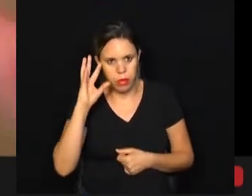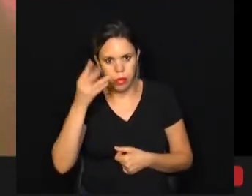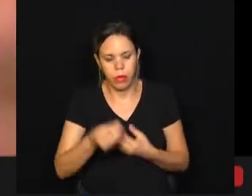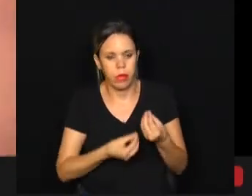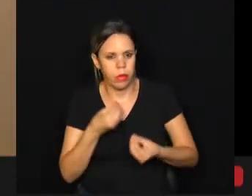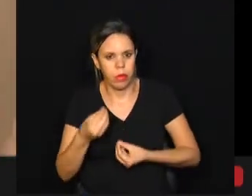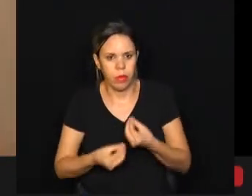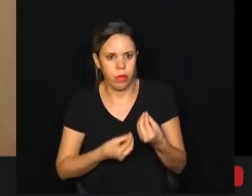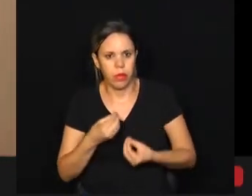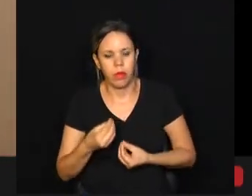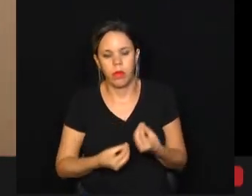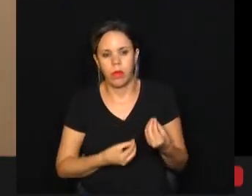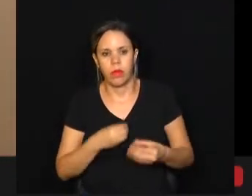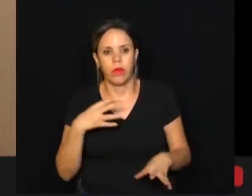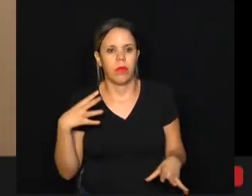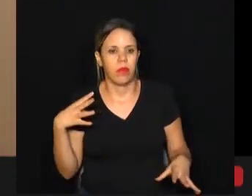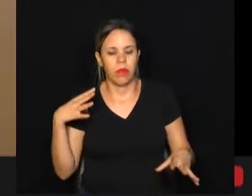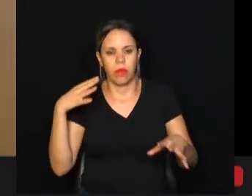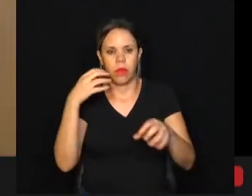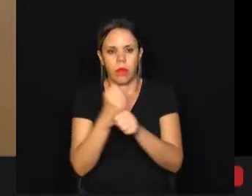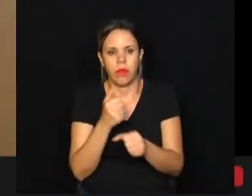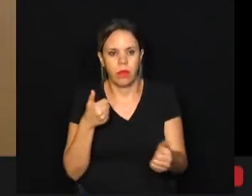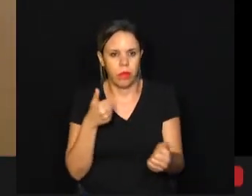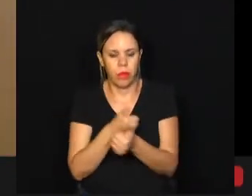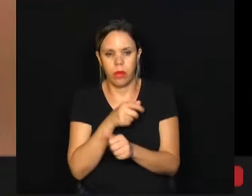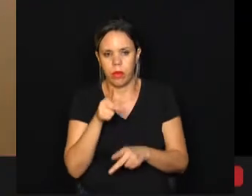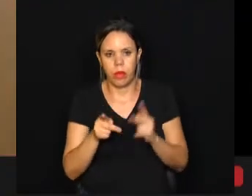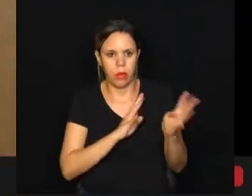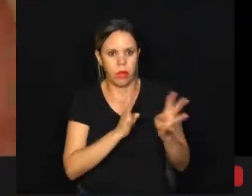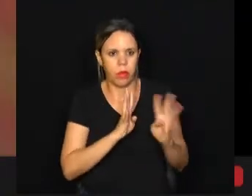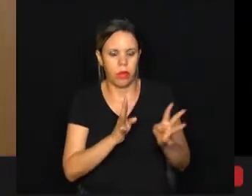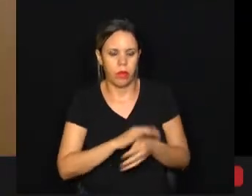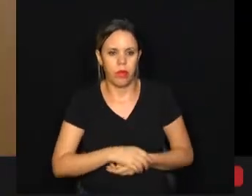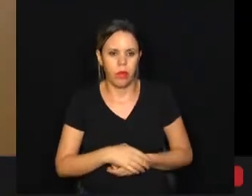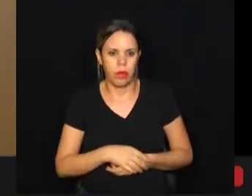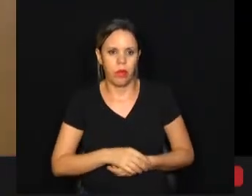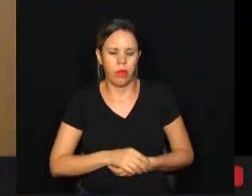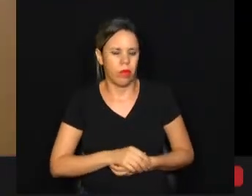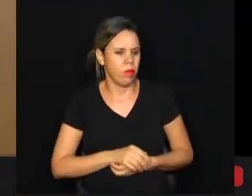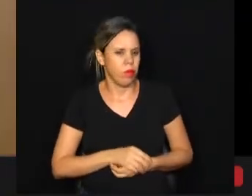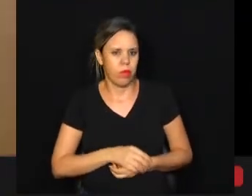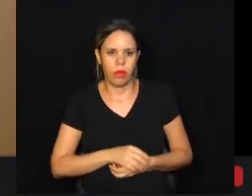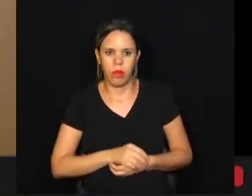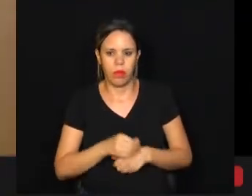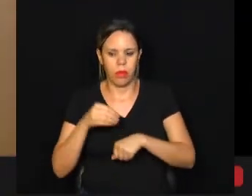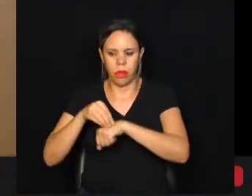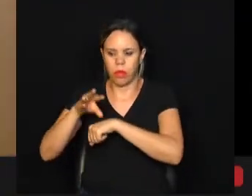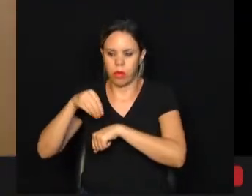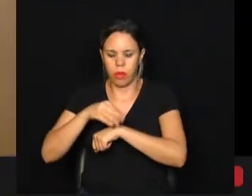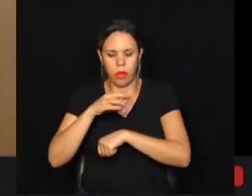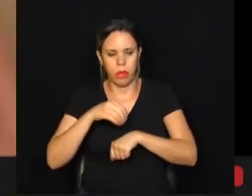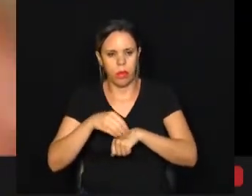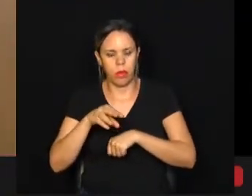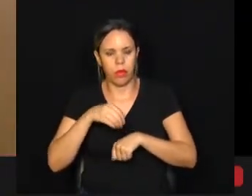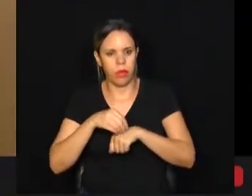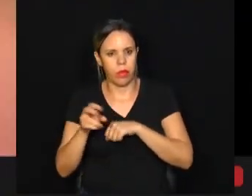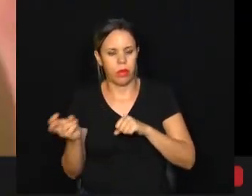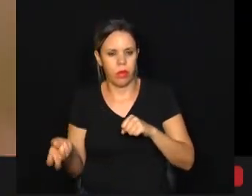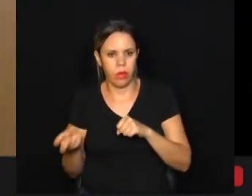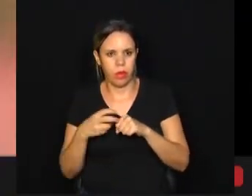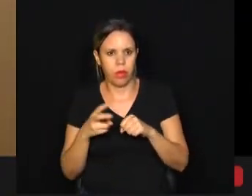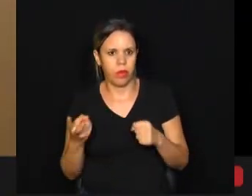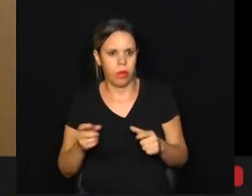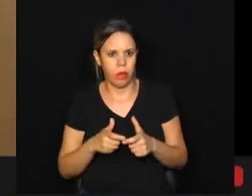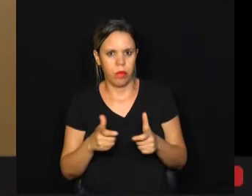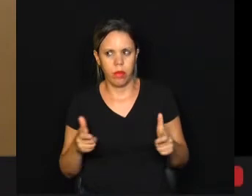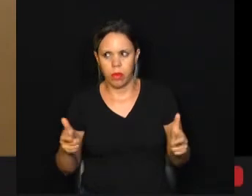tendo tanto acúmulo de gente aqui. Esse acúmulo não está sendo um transmissor desse vírus? Não está propiciando o